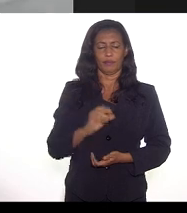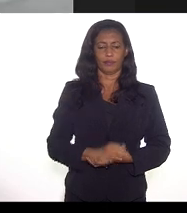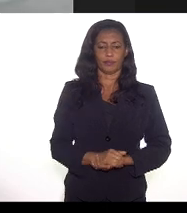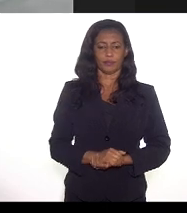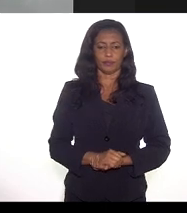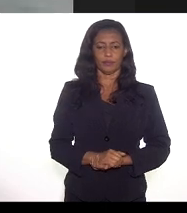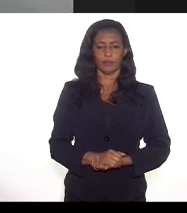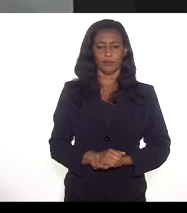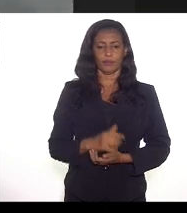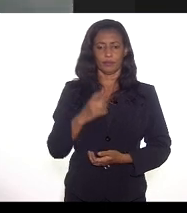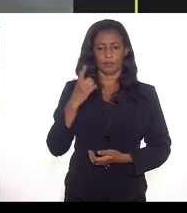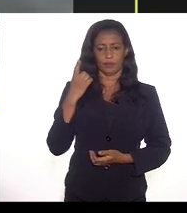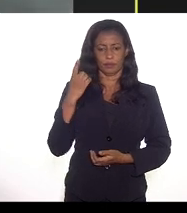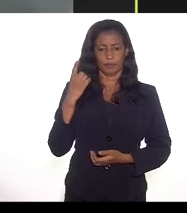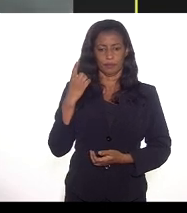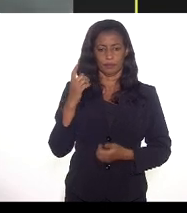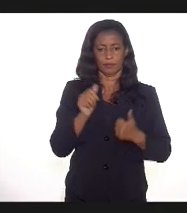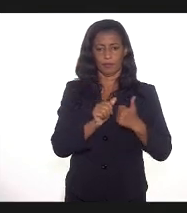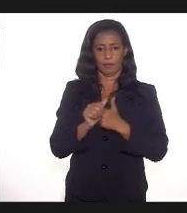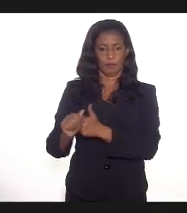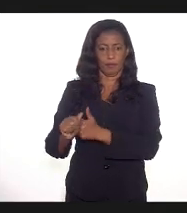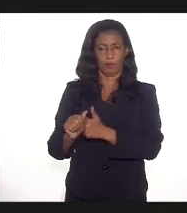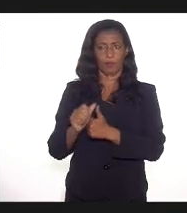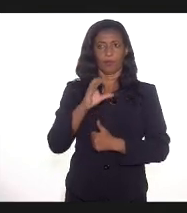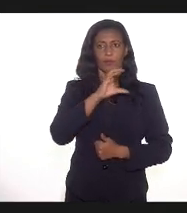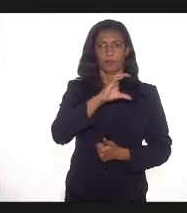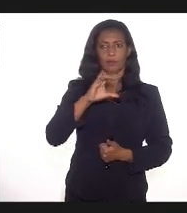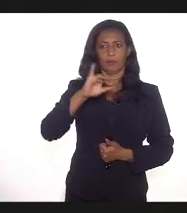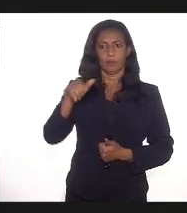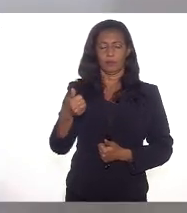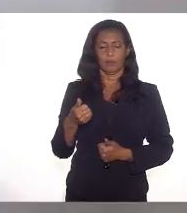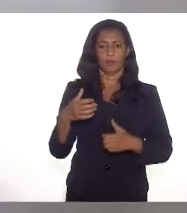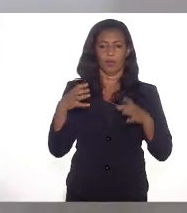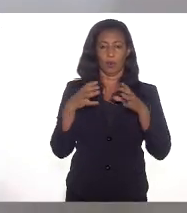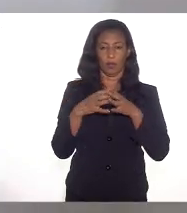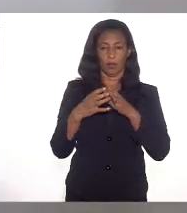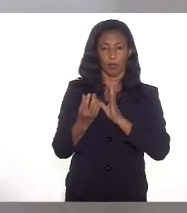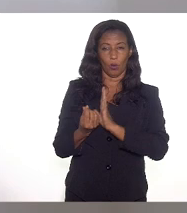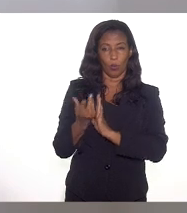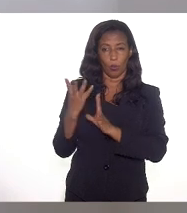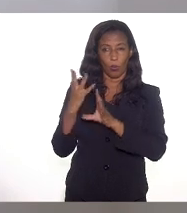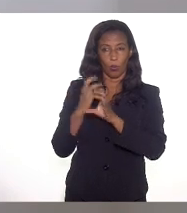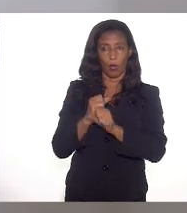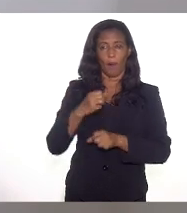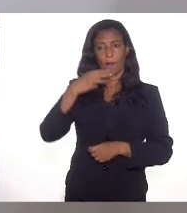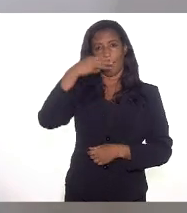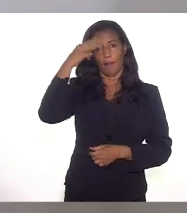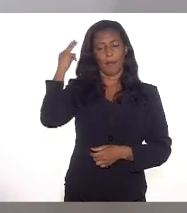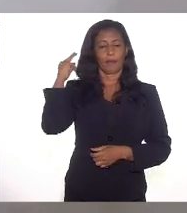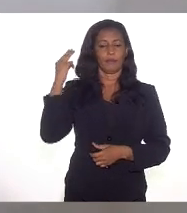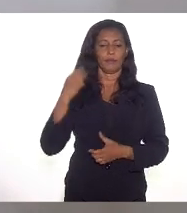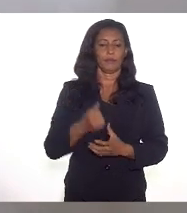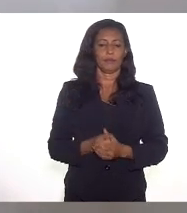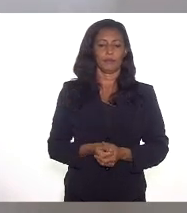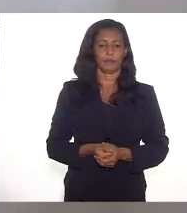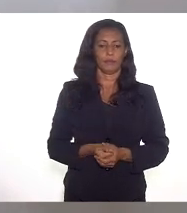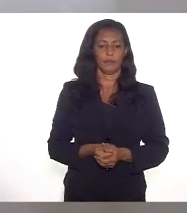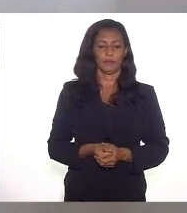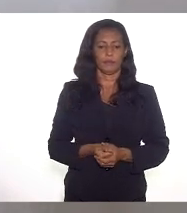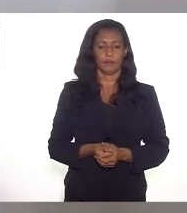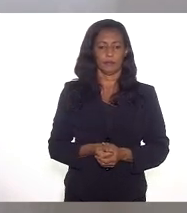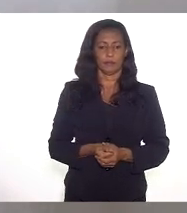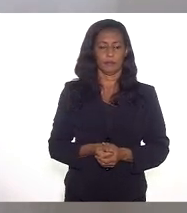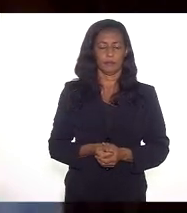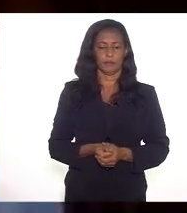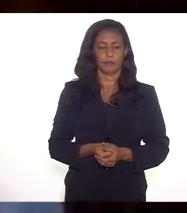Deputado. Acompanho o parecer da CCJ. Ok. Pela Comissão de Orçamento, deputado Márcio Pacheco. Tem dois destaques.